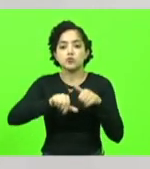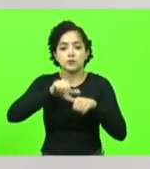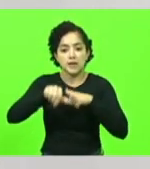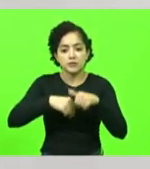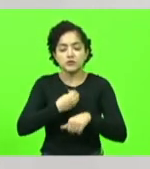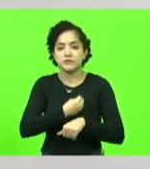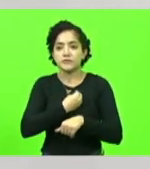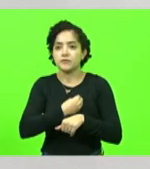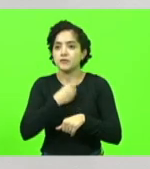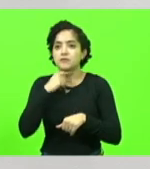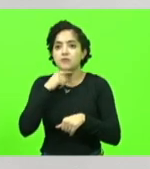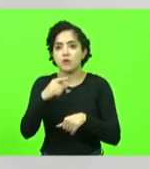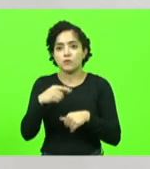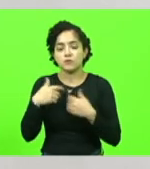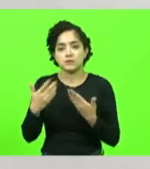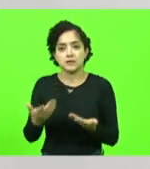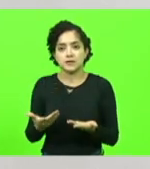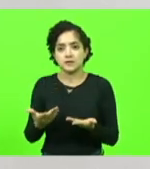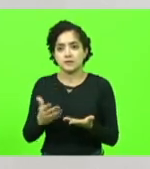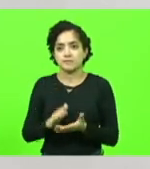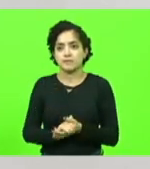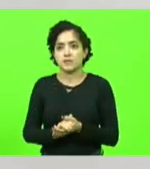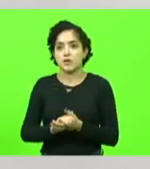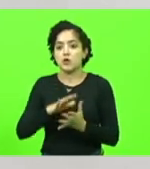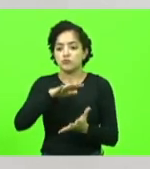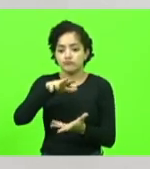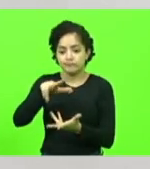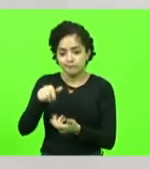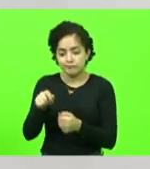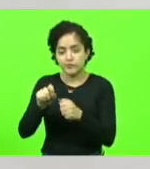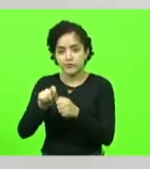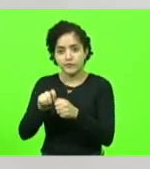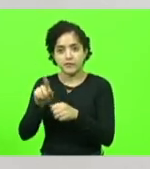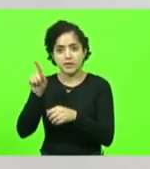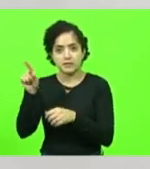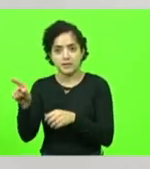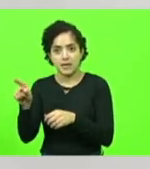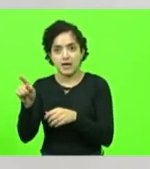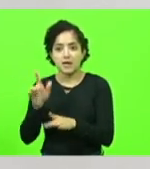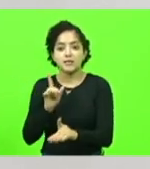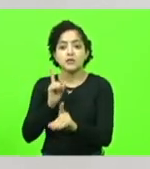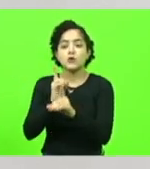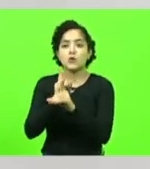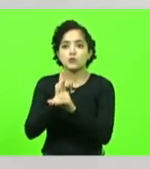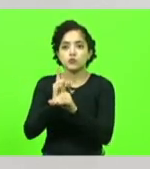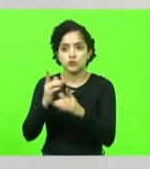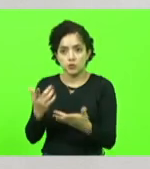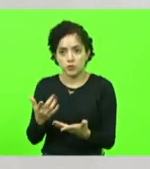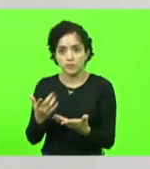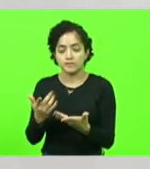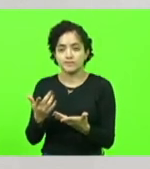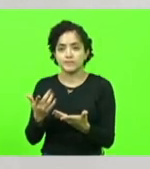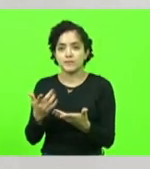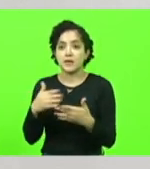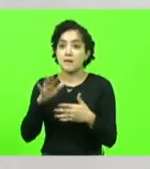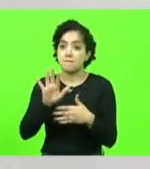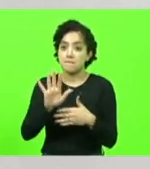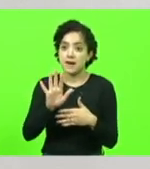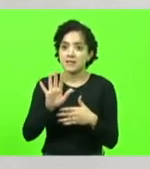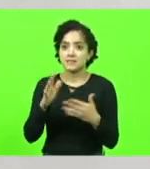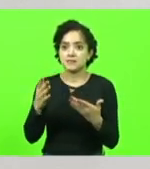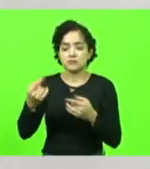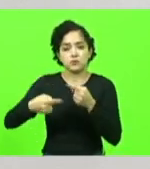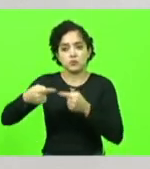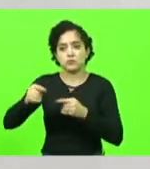porque nós não estamos fazendo aquelas medidas que o resto do mundo inteiro fez e encontrou prosperidade porque as fez. Nós não estamos discutindo